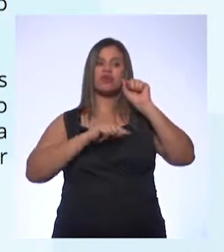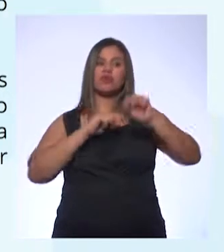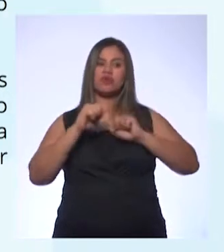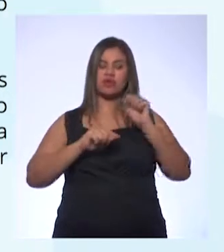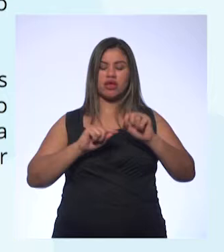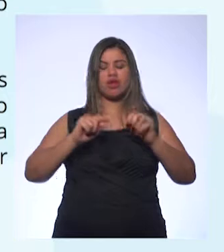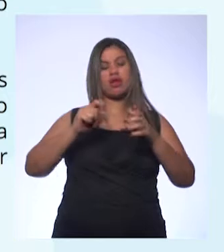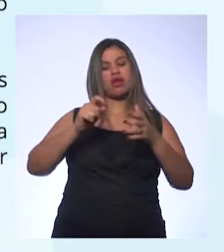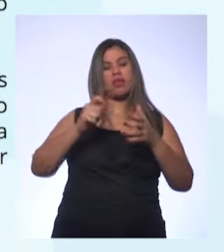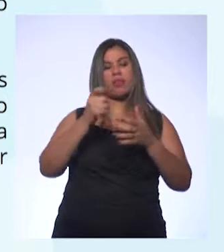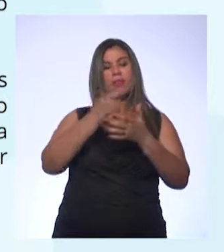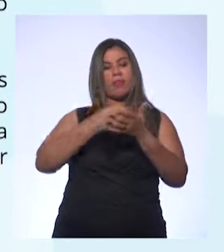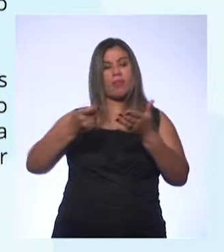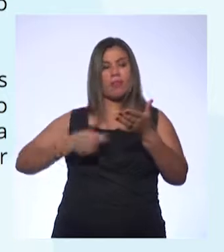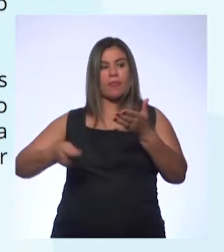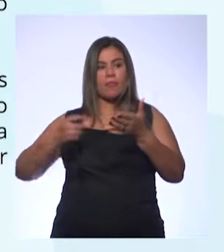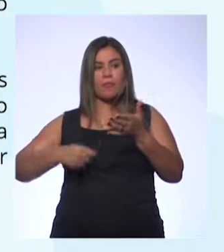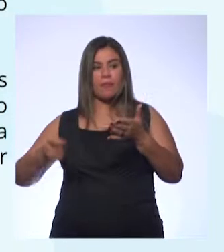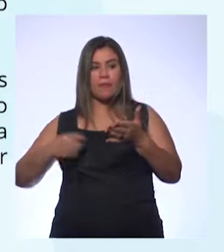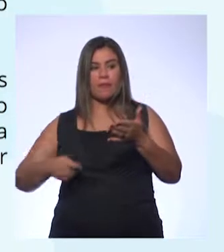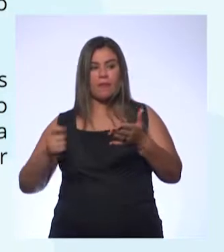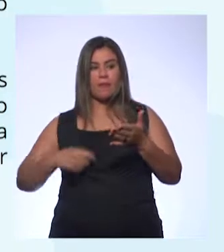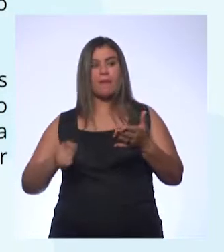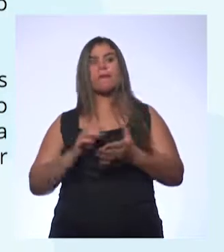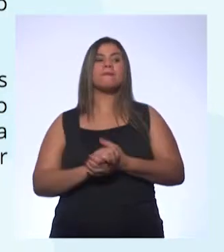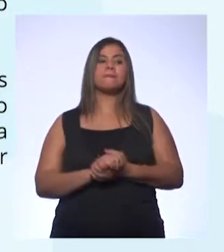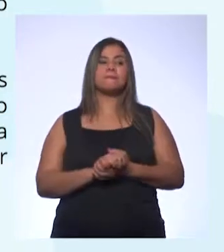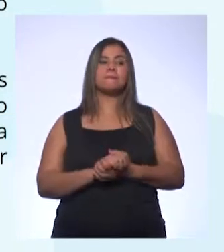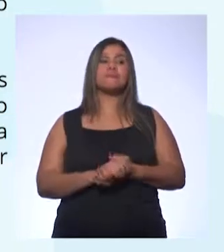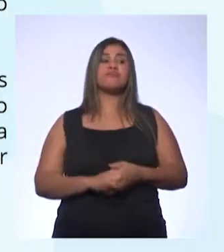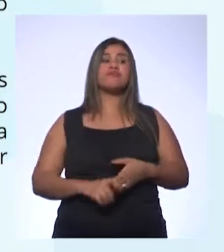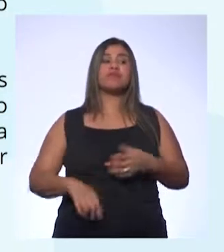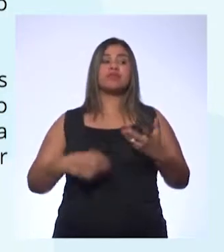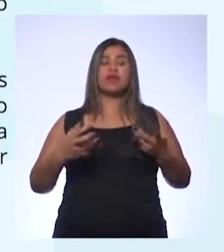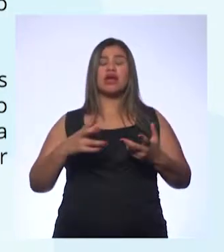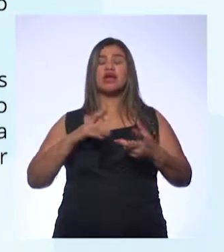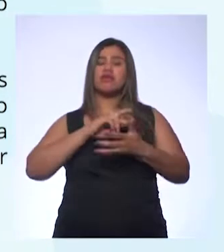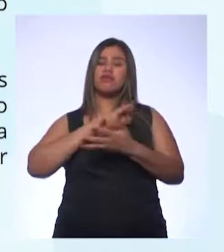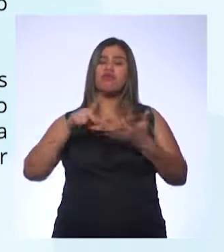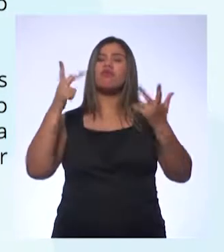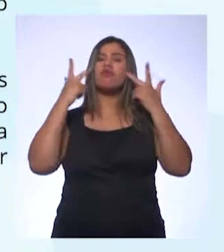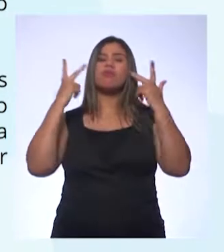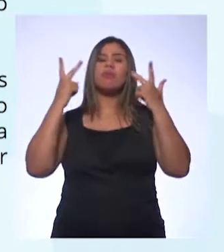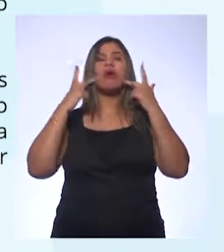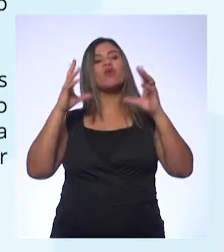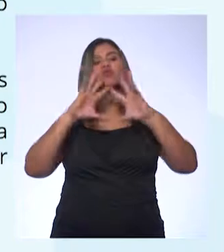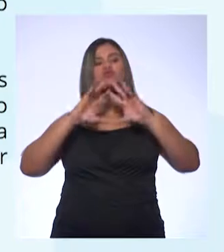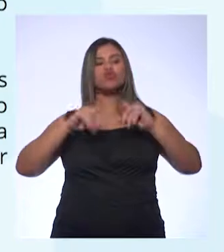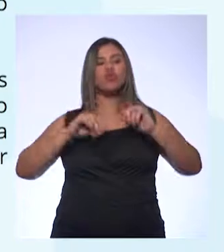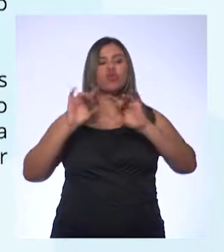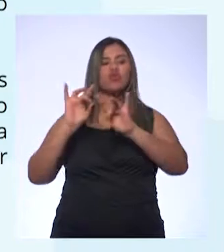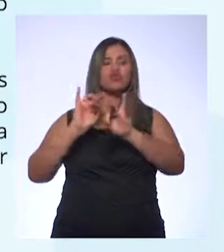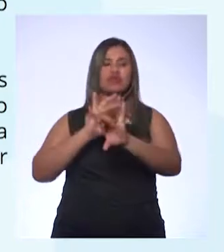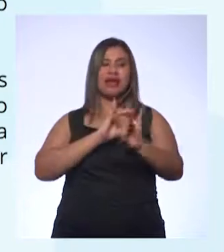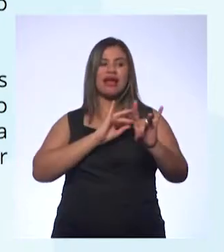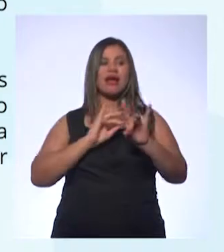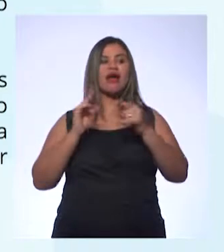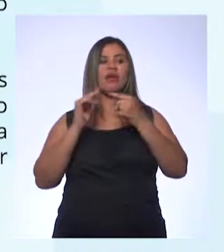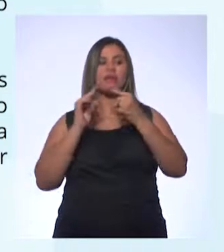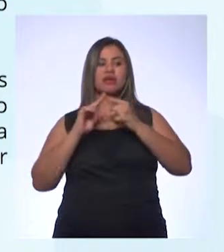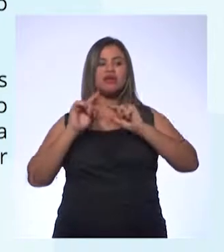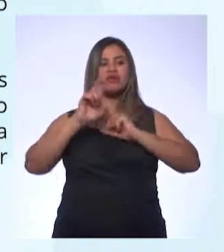materiais na configuração de uma produção artística. Recursos convencionais, São todos os meios e técnicas